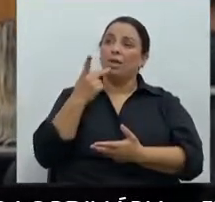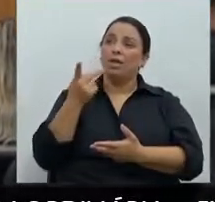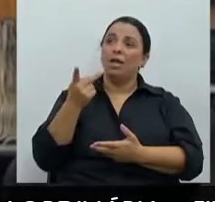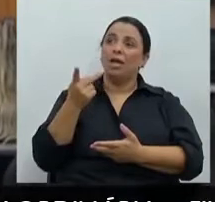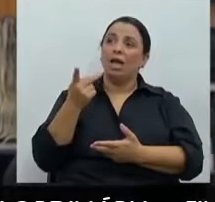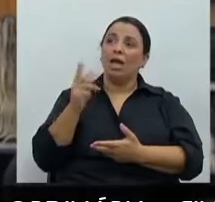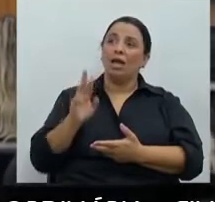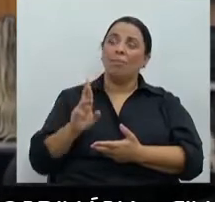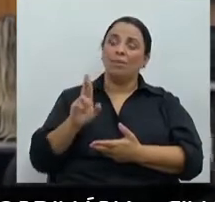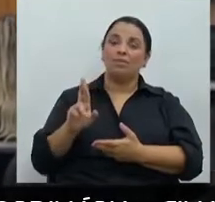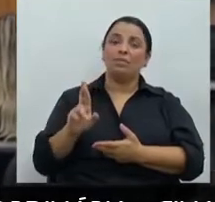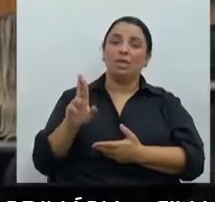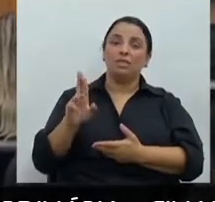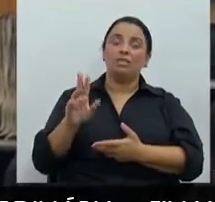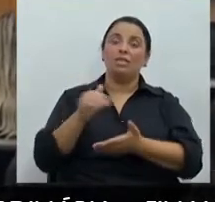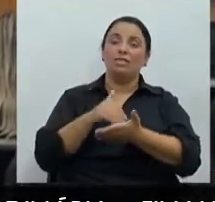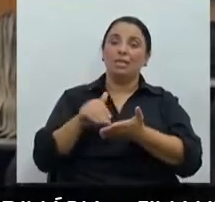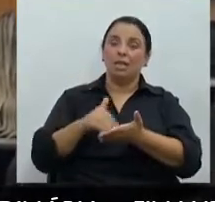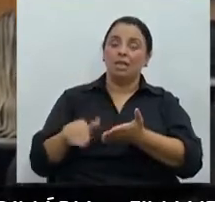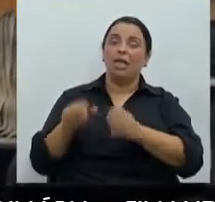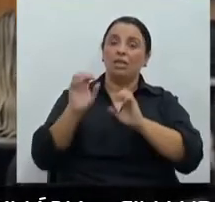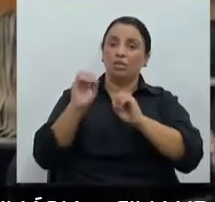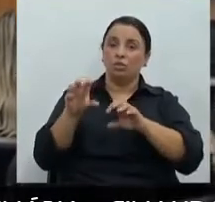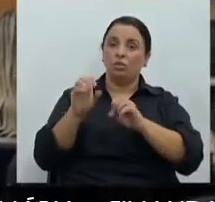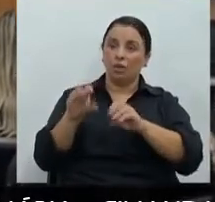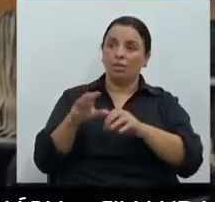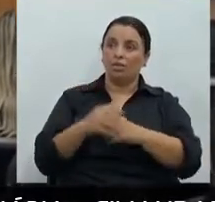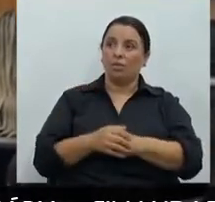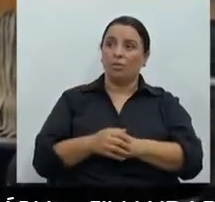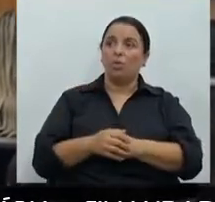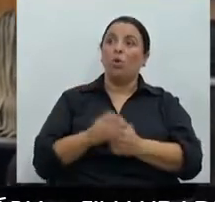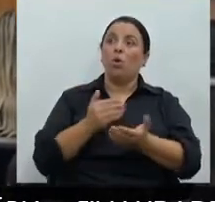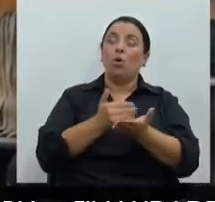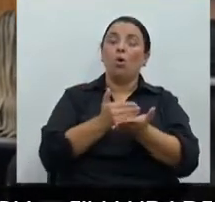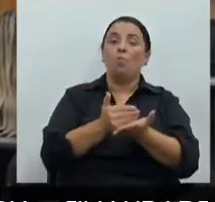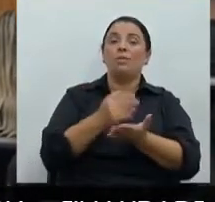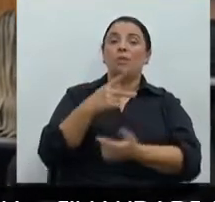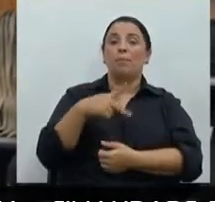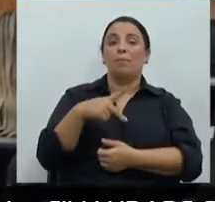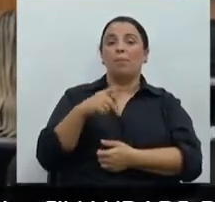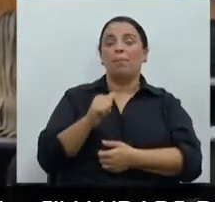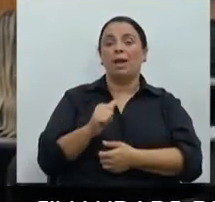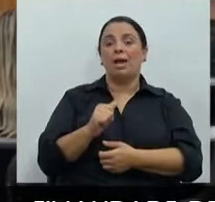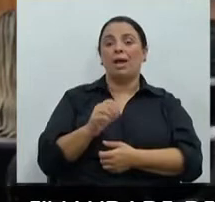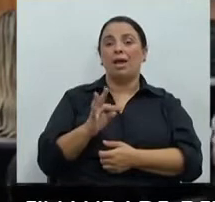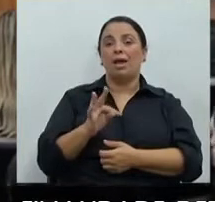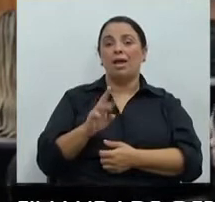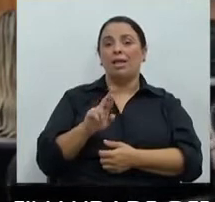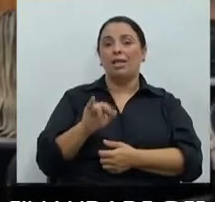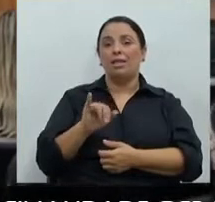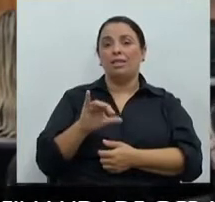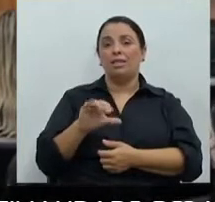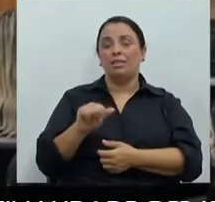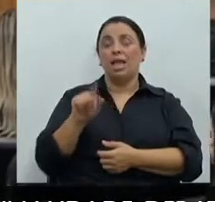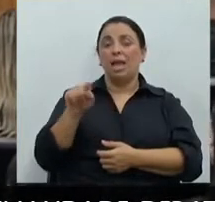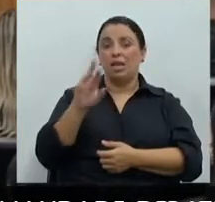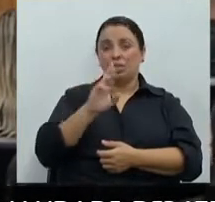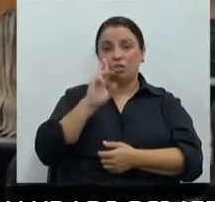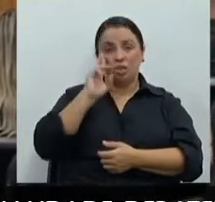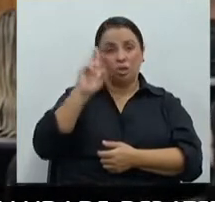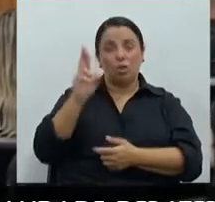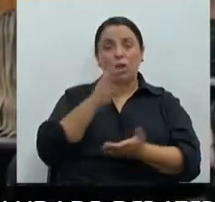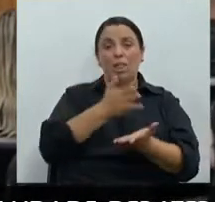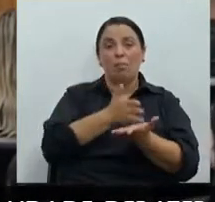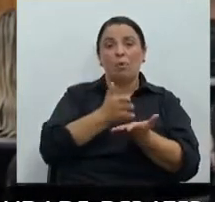de Educação. Começo aqui com a Patrícia Queiroz, de Aragão, que é diretora de modalidades de